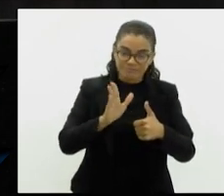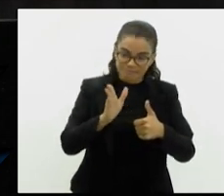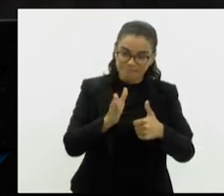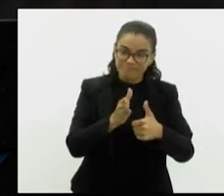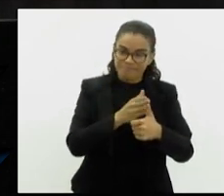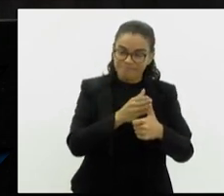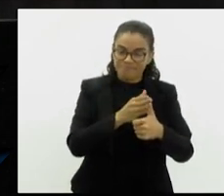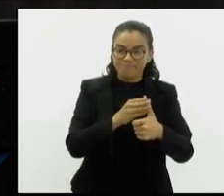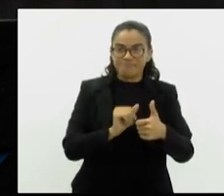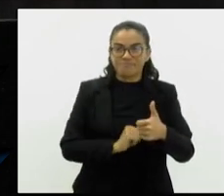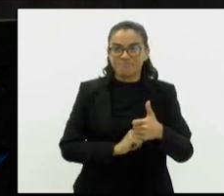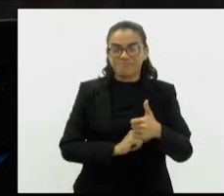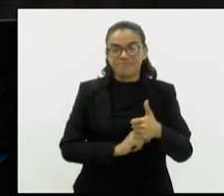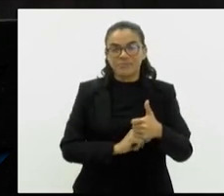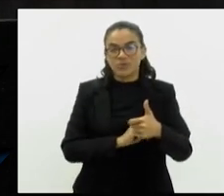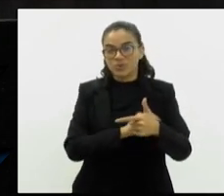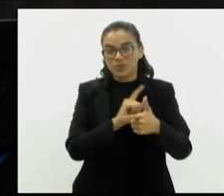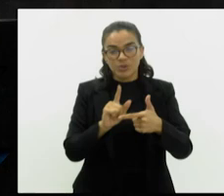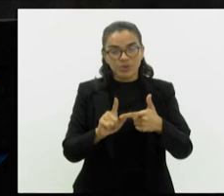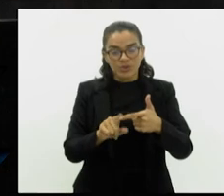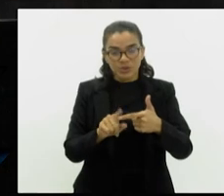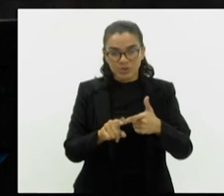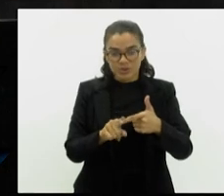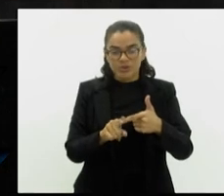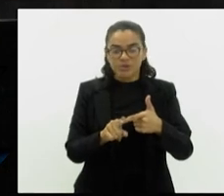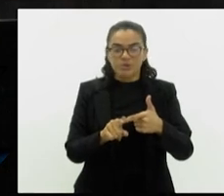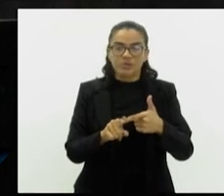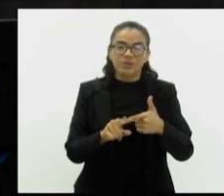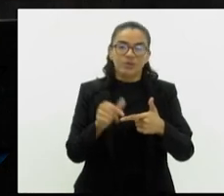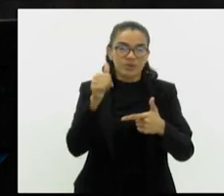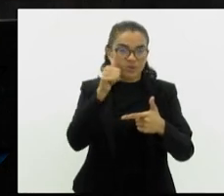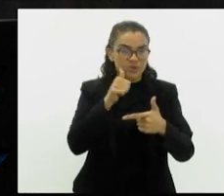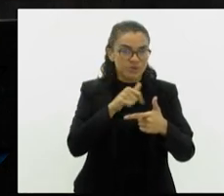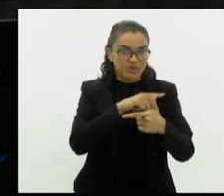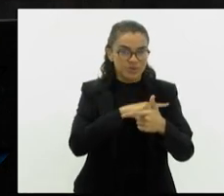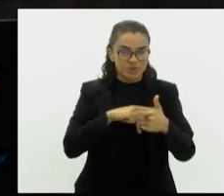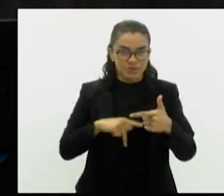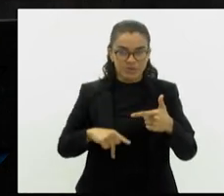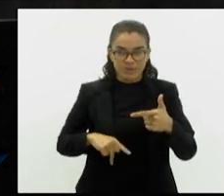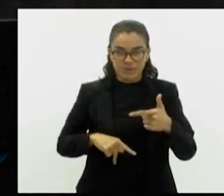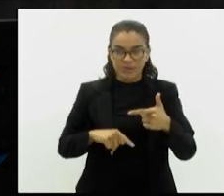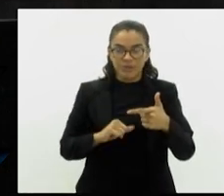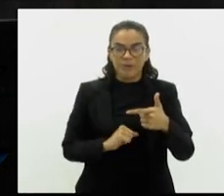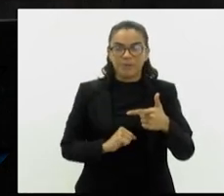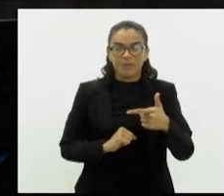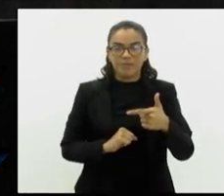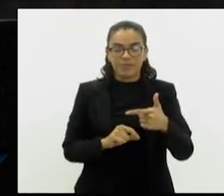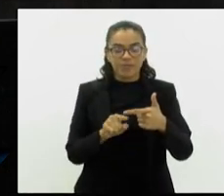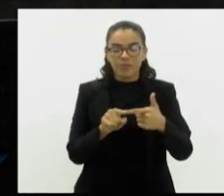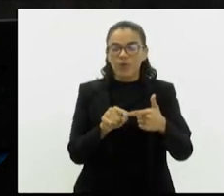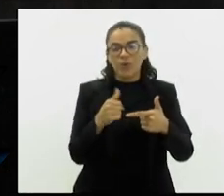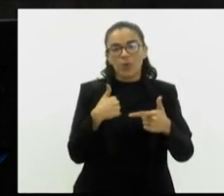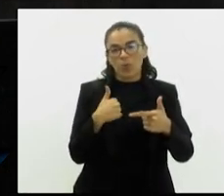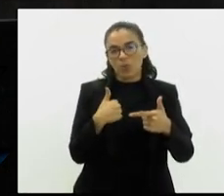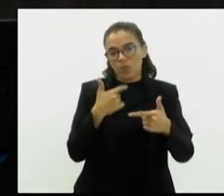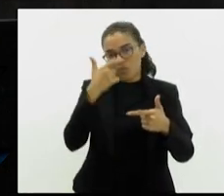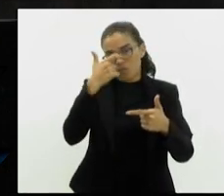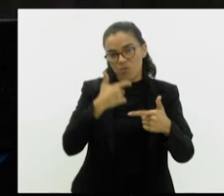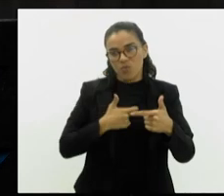queria trazer mas o segundo ponto senhora Presidente antes de concluir ainda não